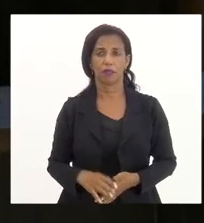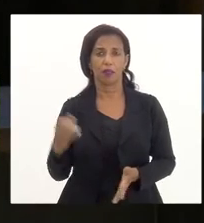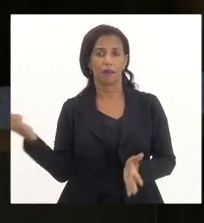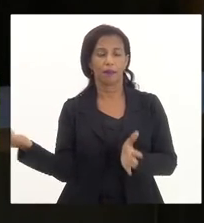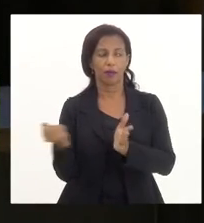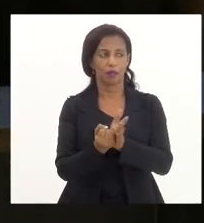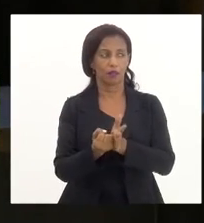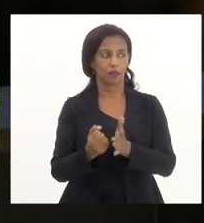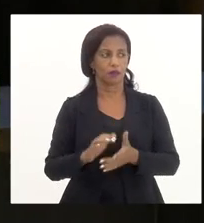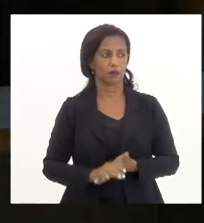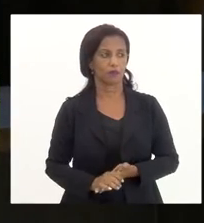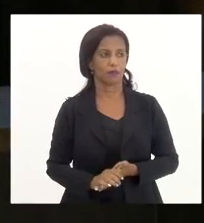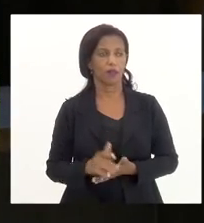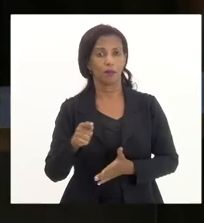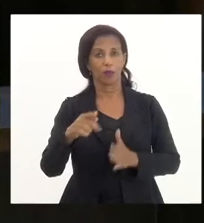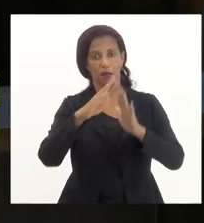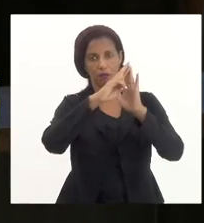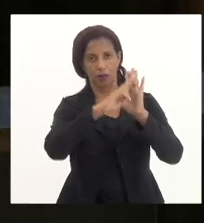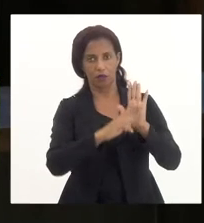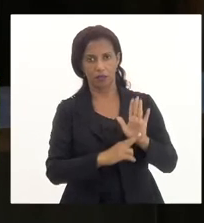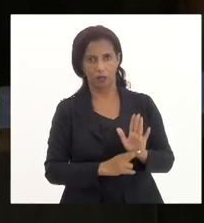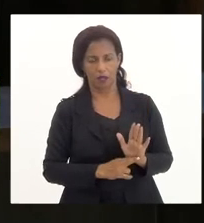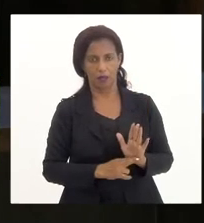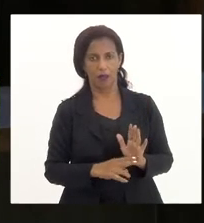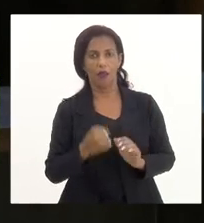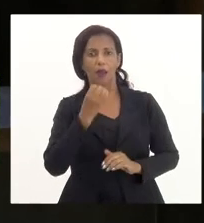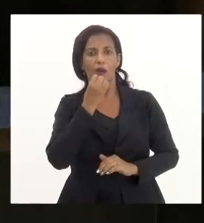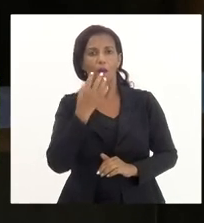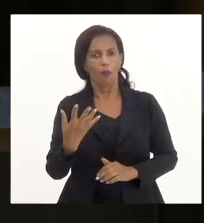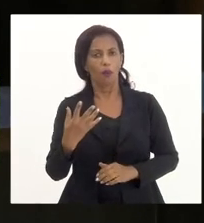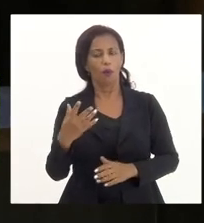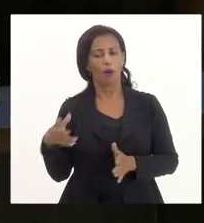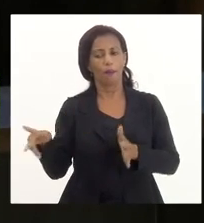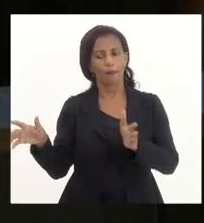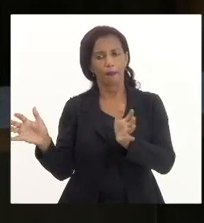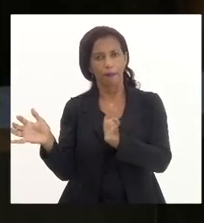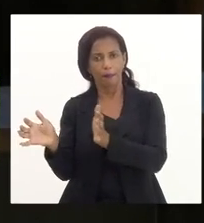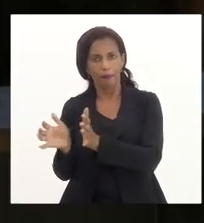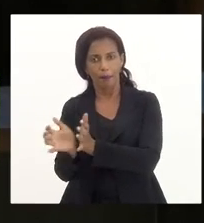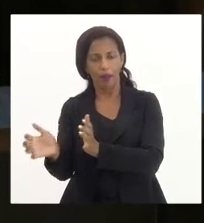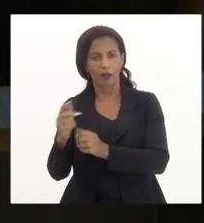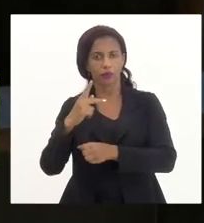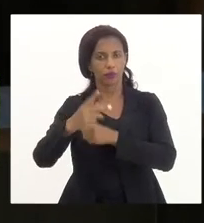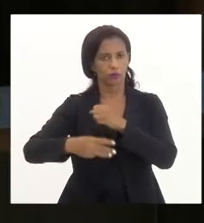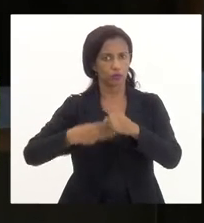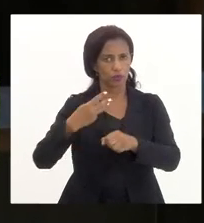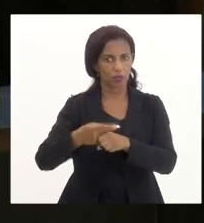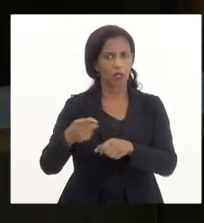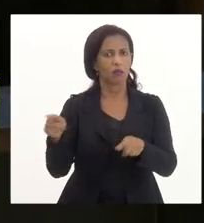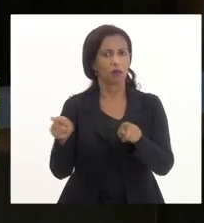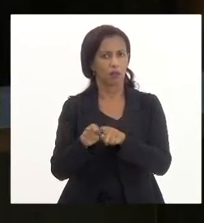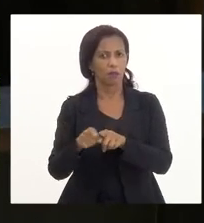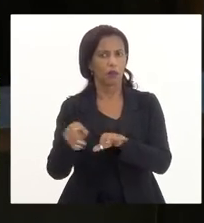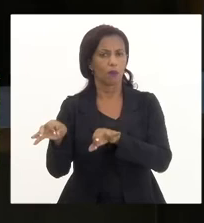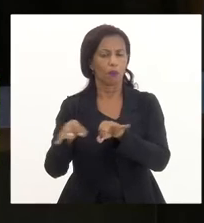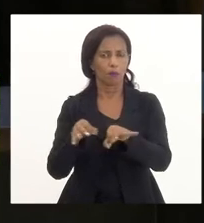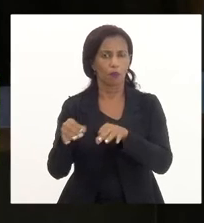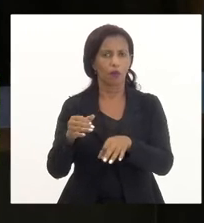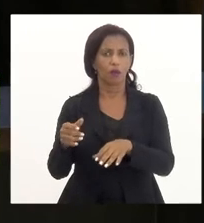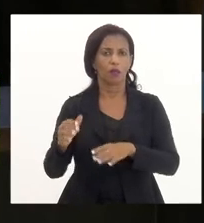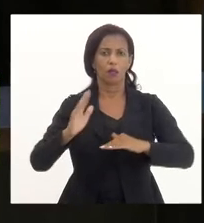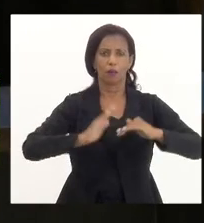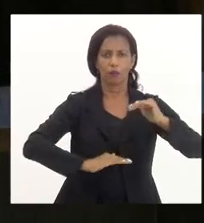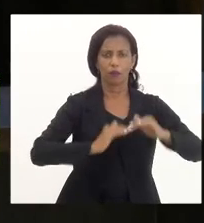impactada por essa regra boa parte dos triênios constam também dos planos de cargos